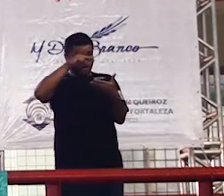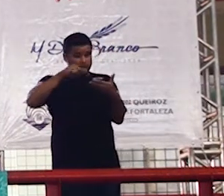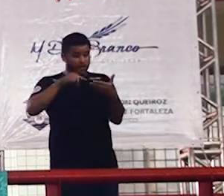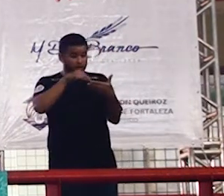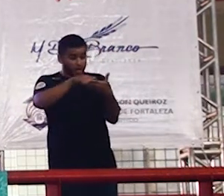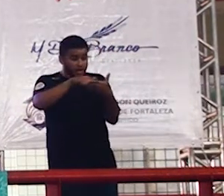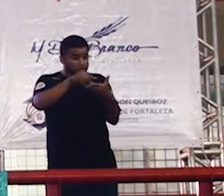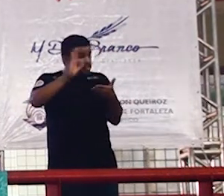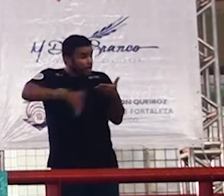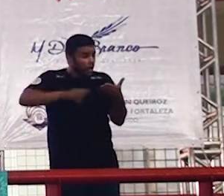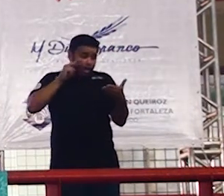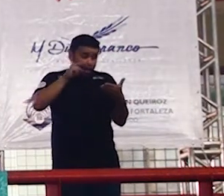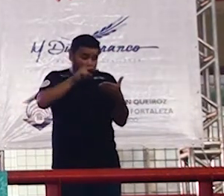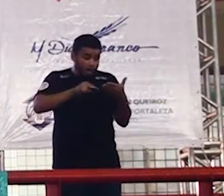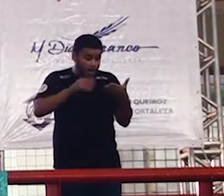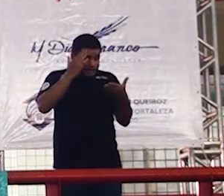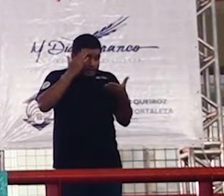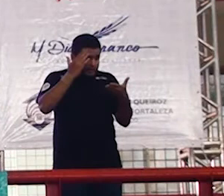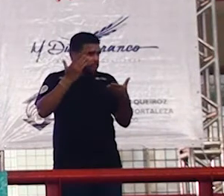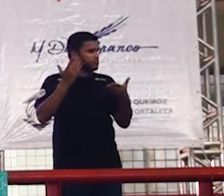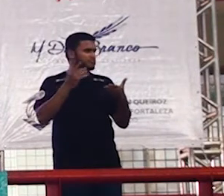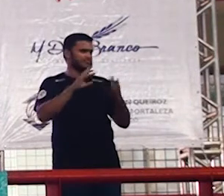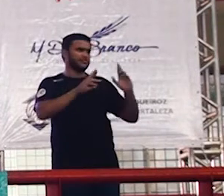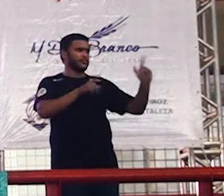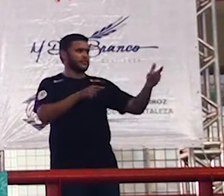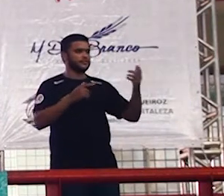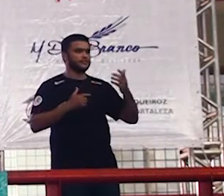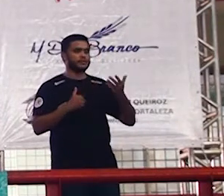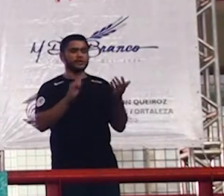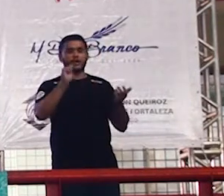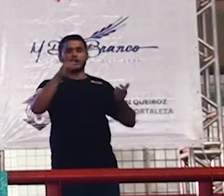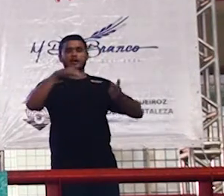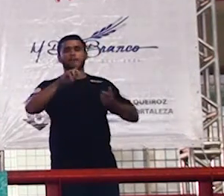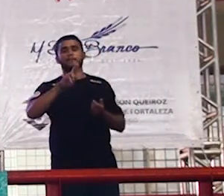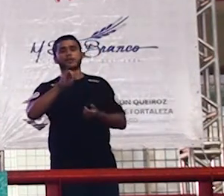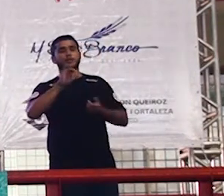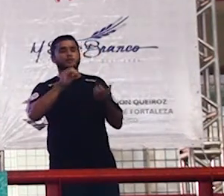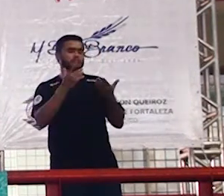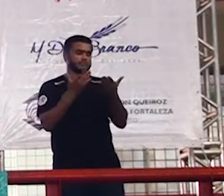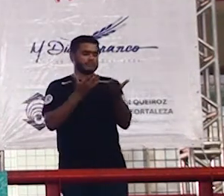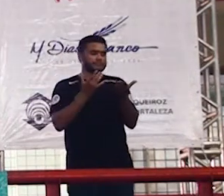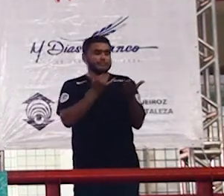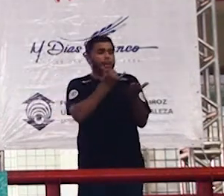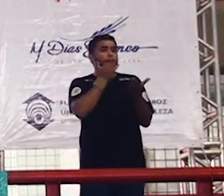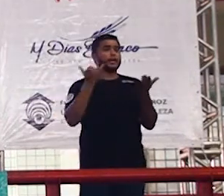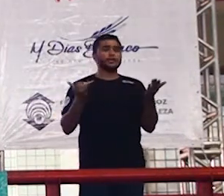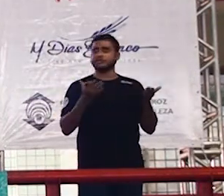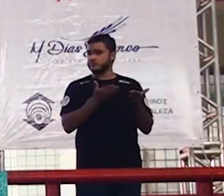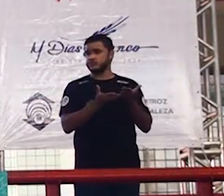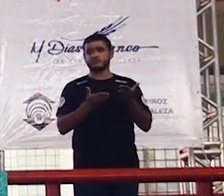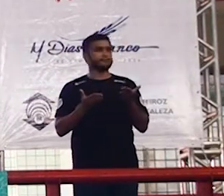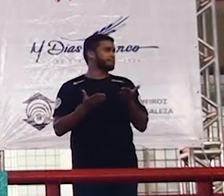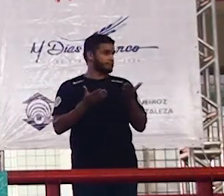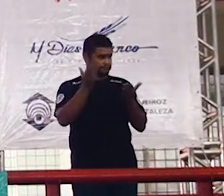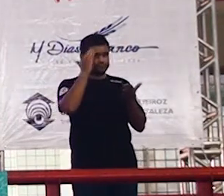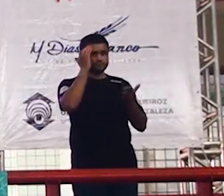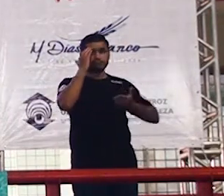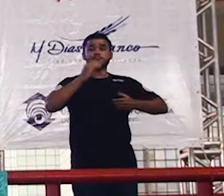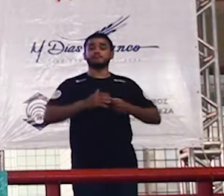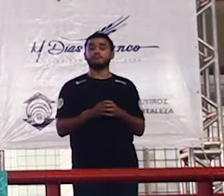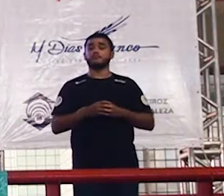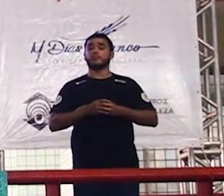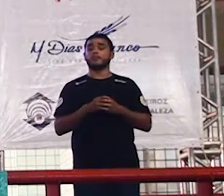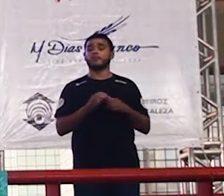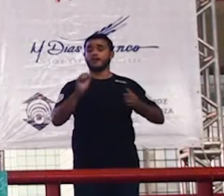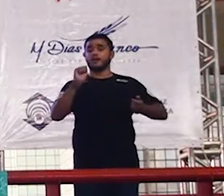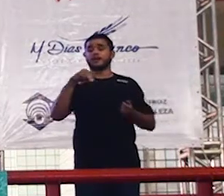o que você disse, e o que você disse está ambíguo, pode ser uma coisa, pode ser outra. Então a ambiguidade